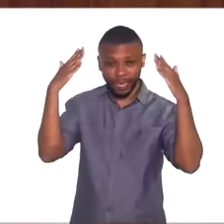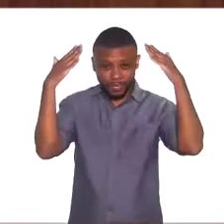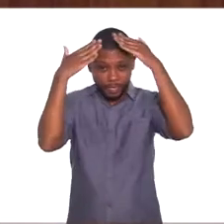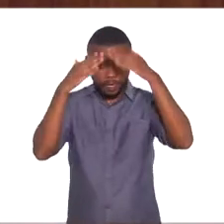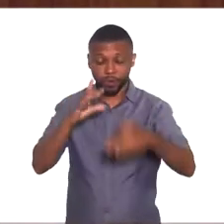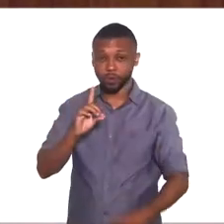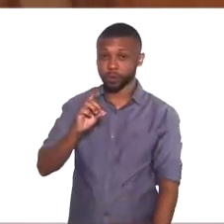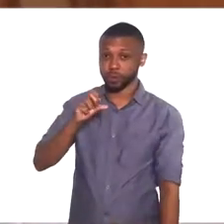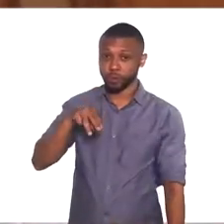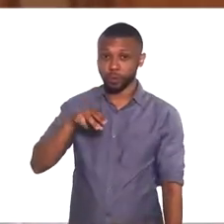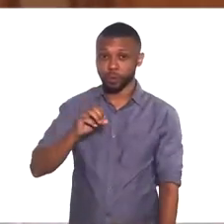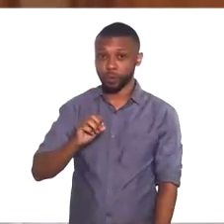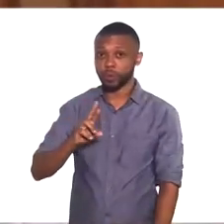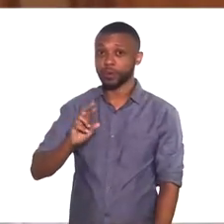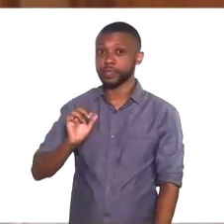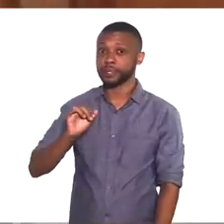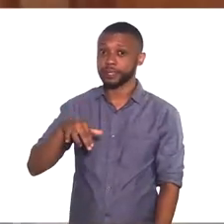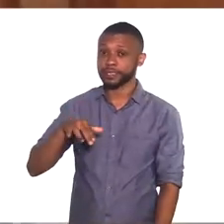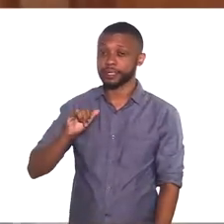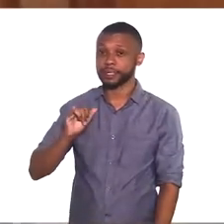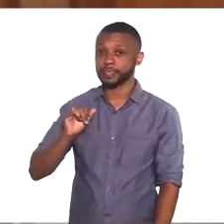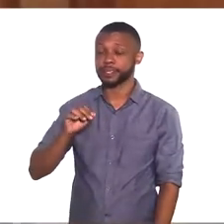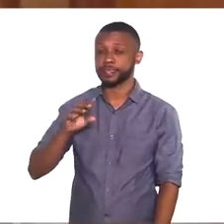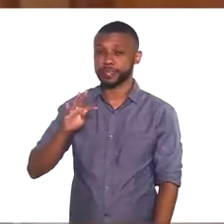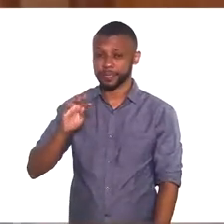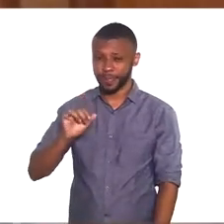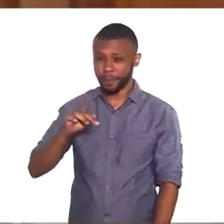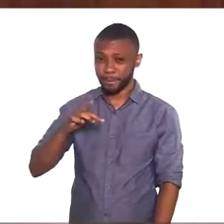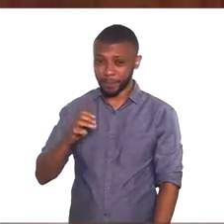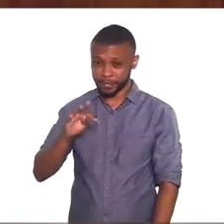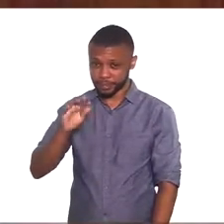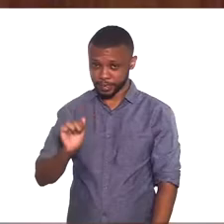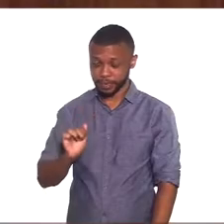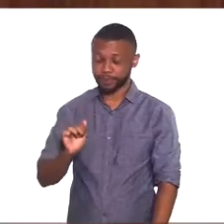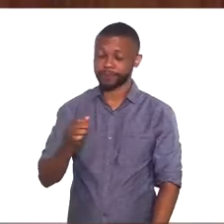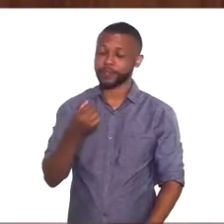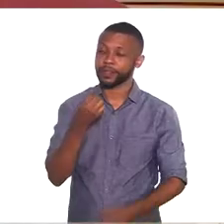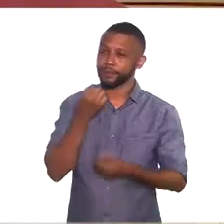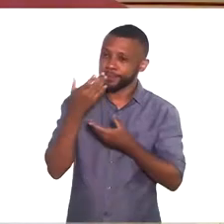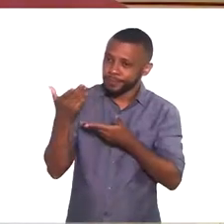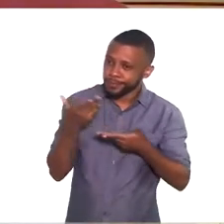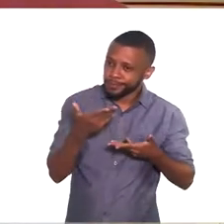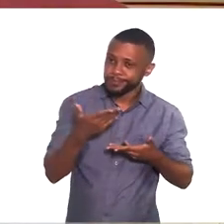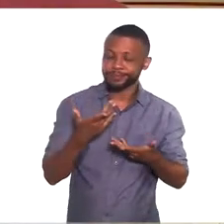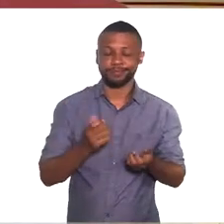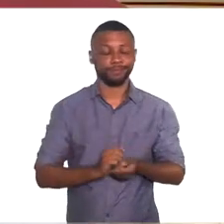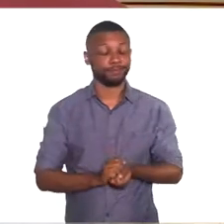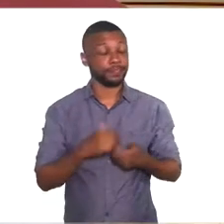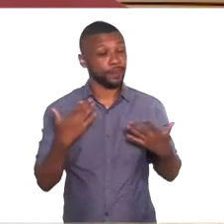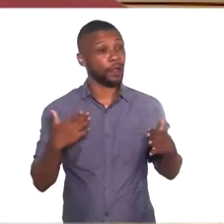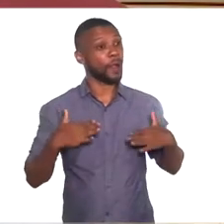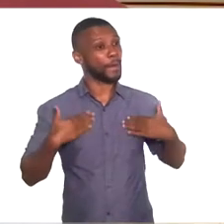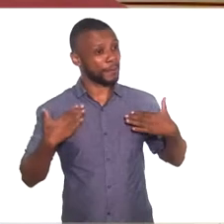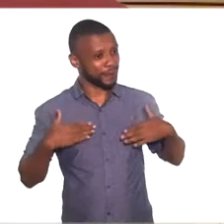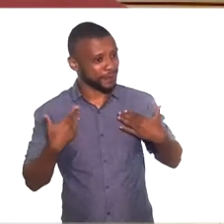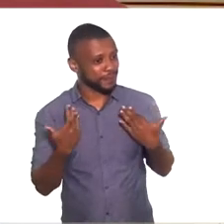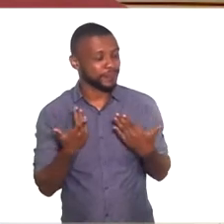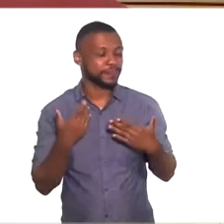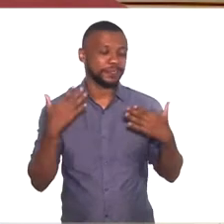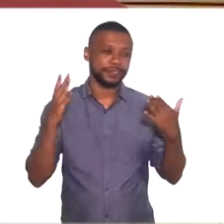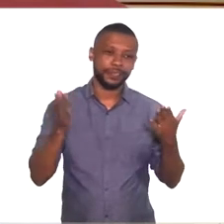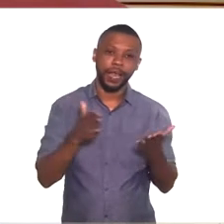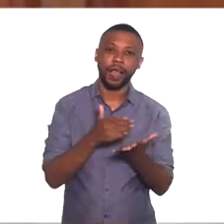Cardeal Dom Orani tempesta muito obrigado por nos receber Dona Nenê é uma alegria Luzia